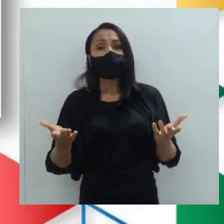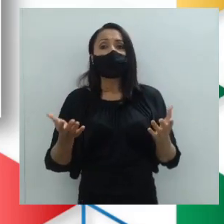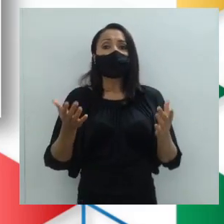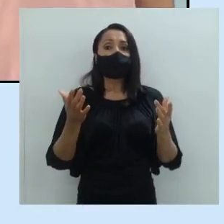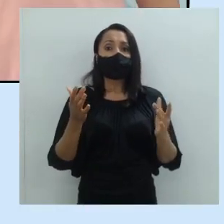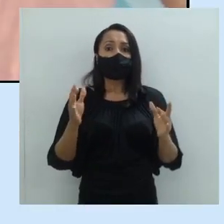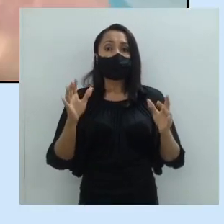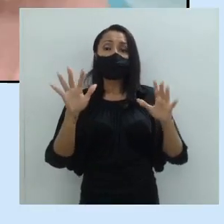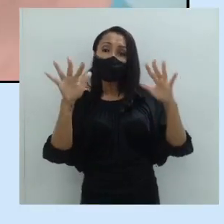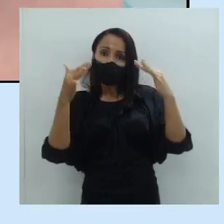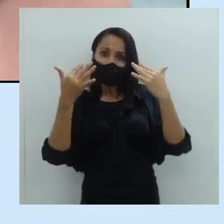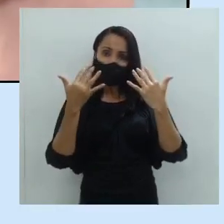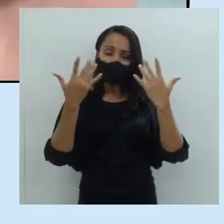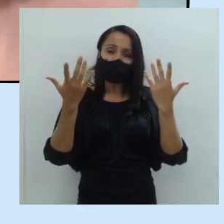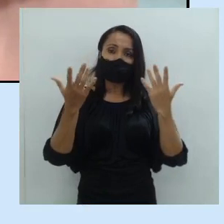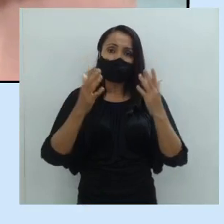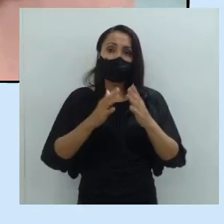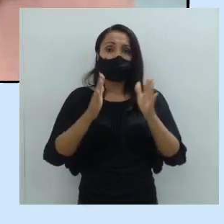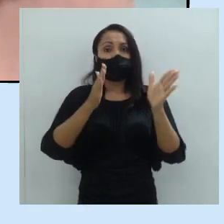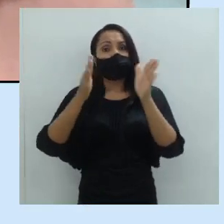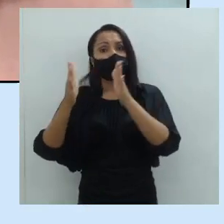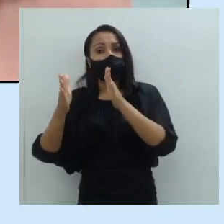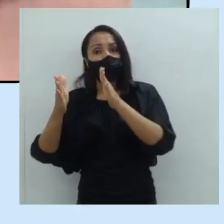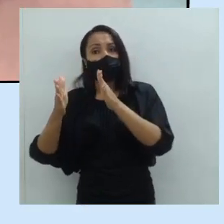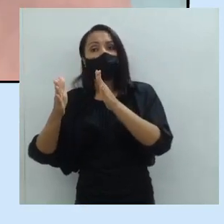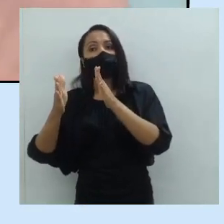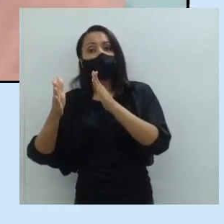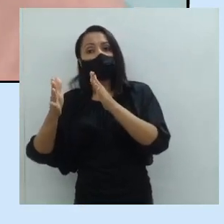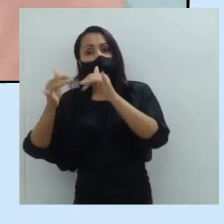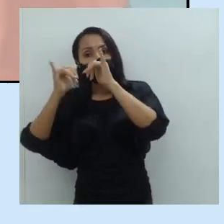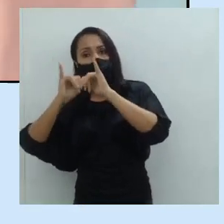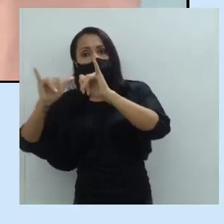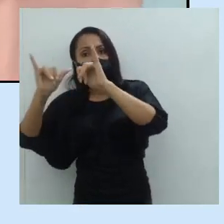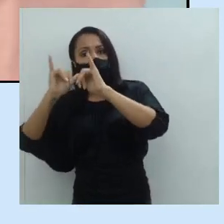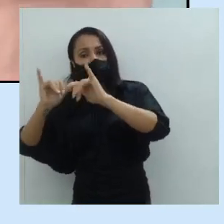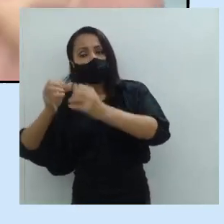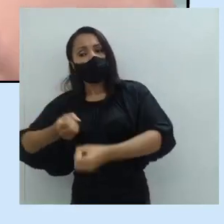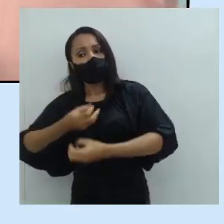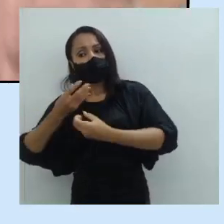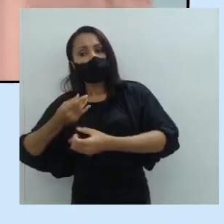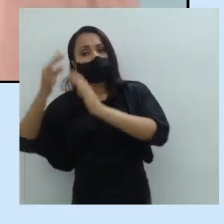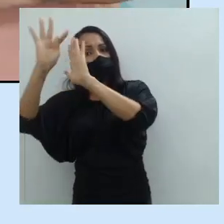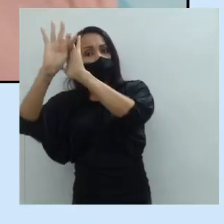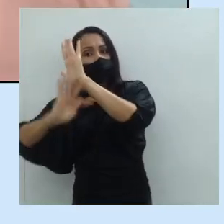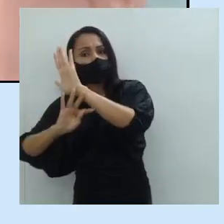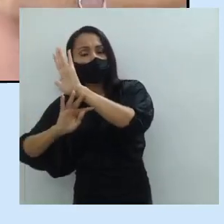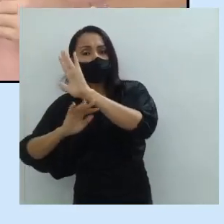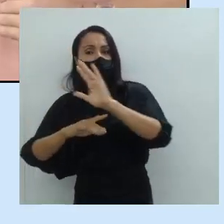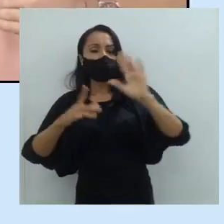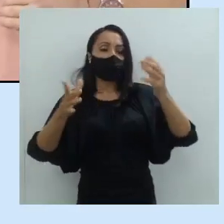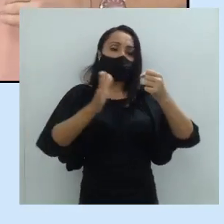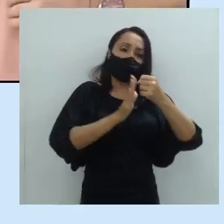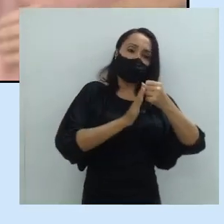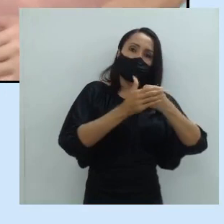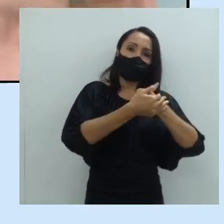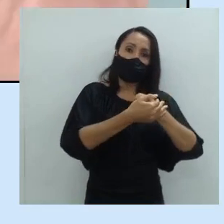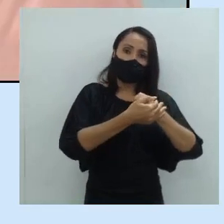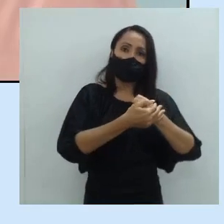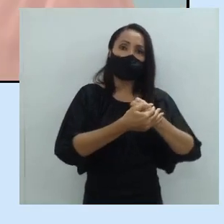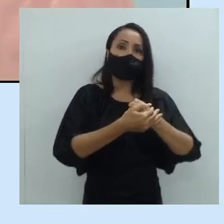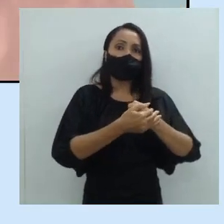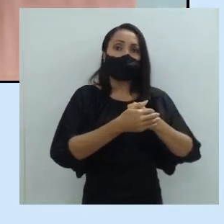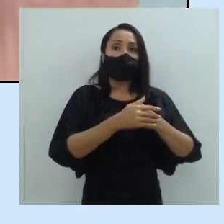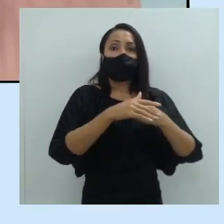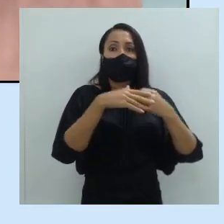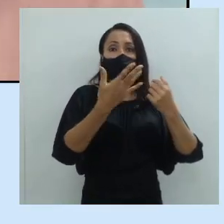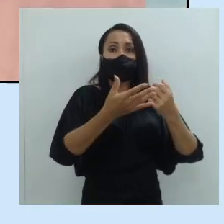uma vez, lembrar, o explícito está no texto. O implícito é aquele que